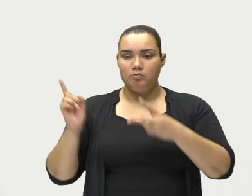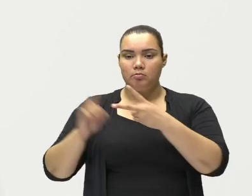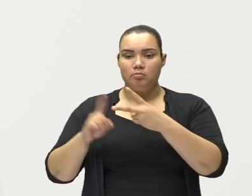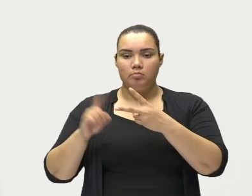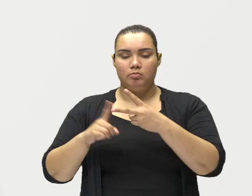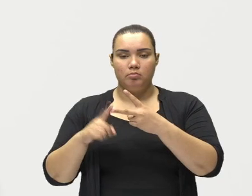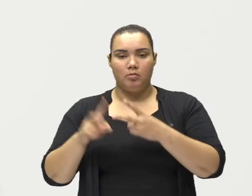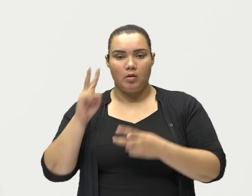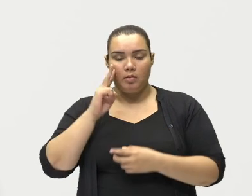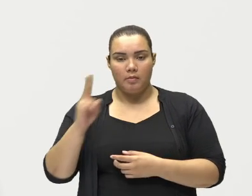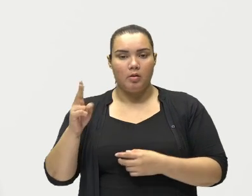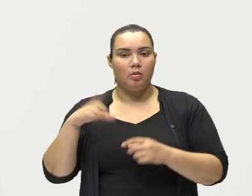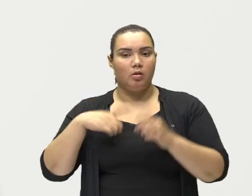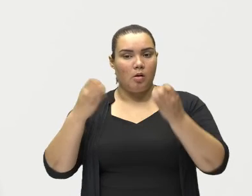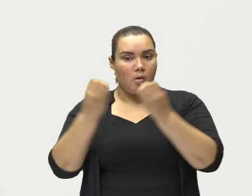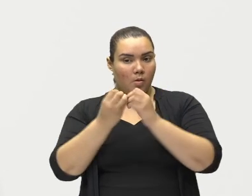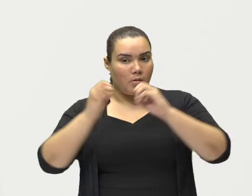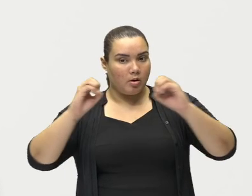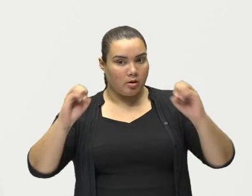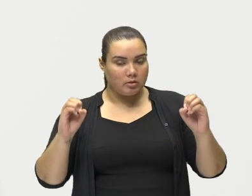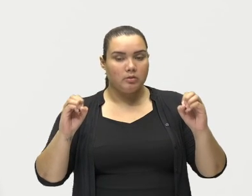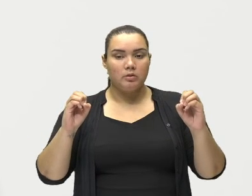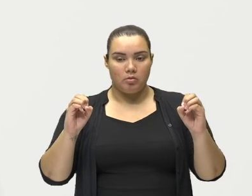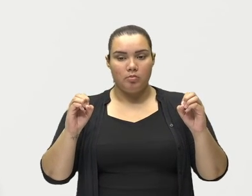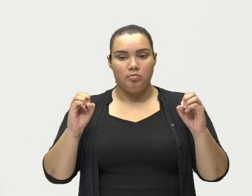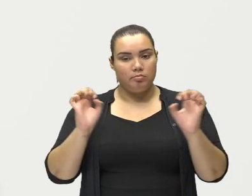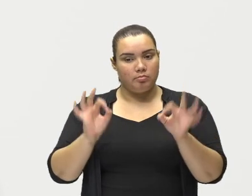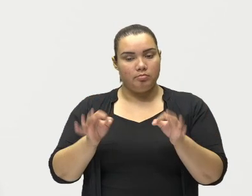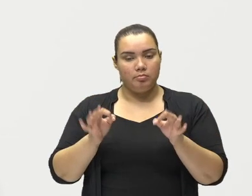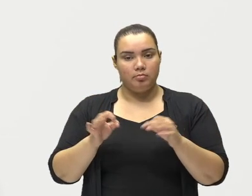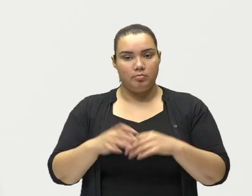estudiosa, tanto quanto seu irmão.